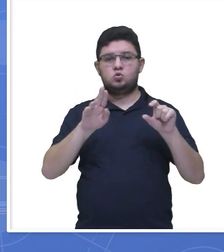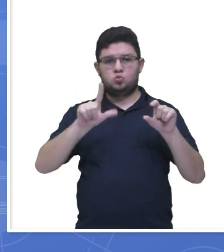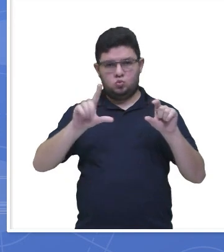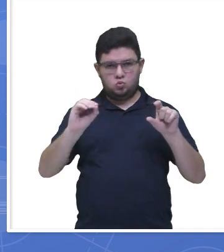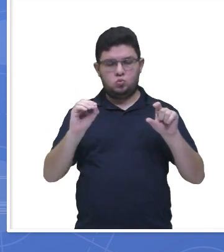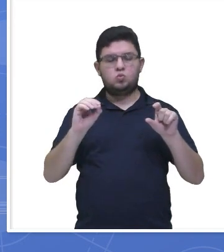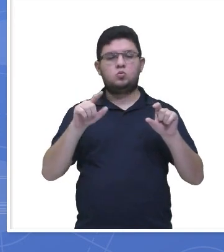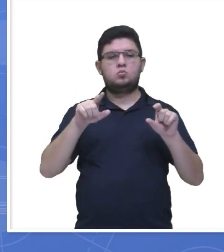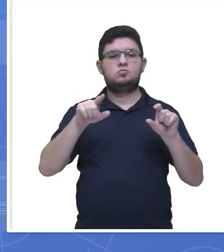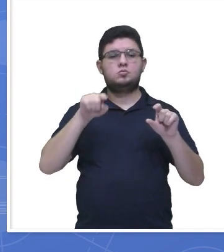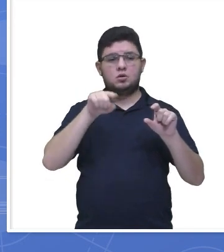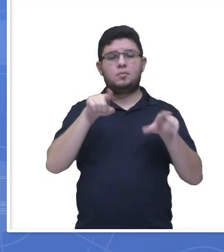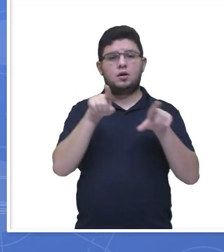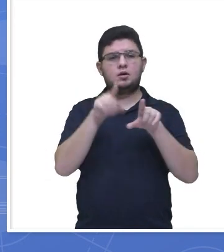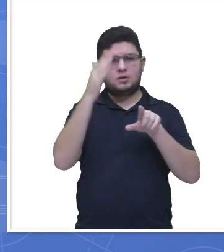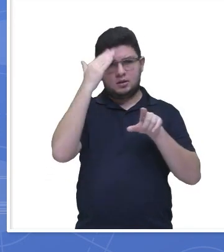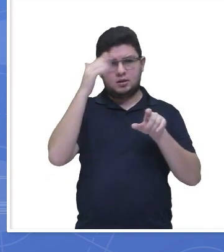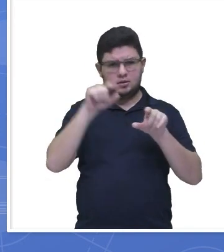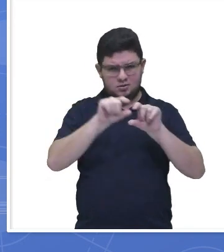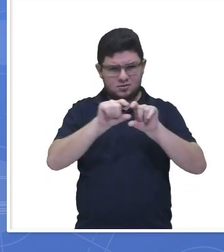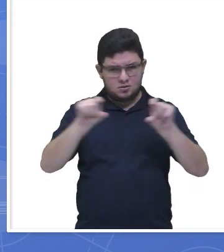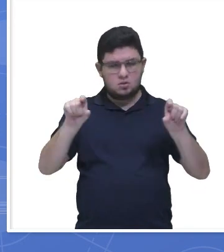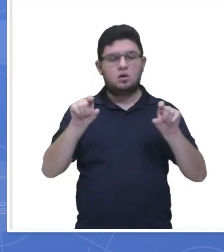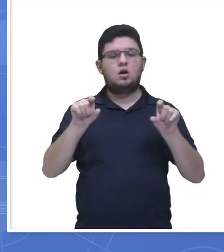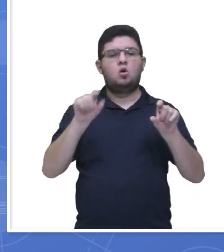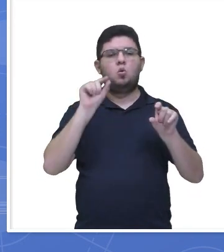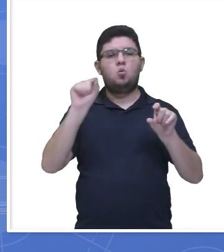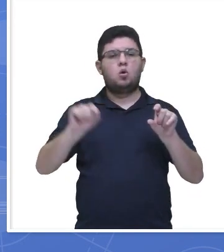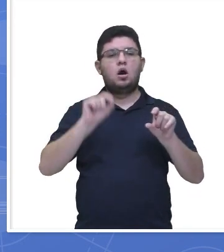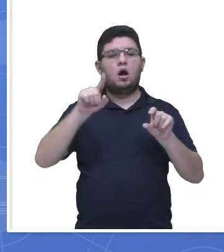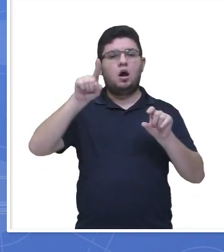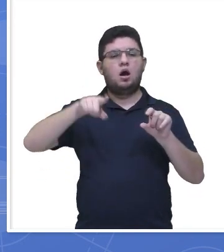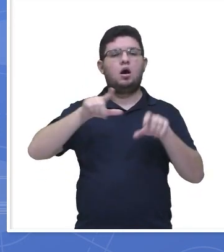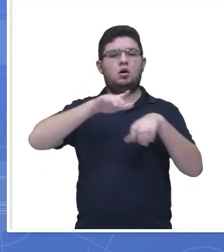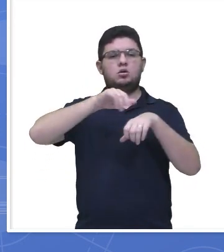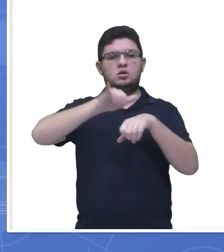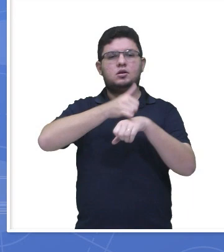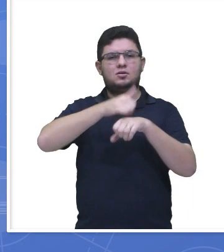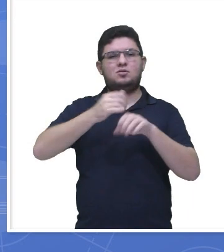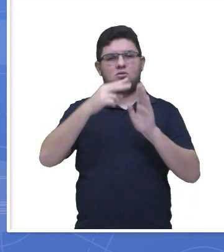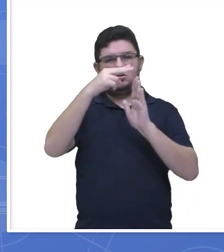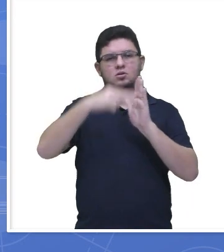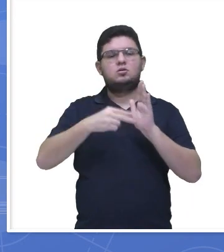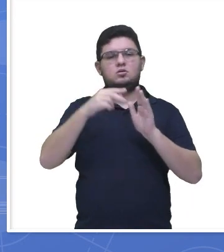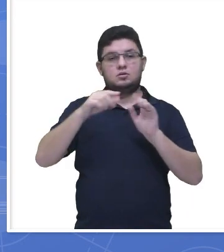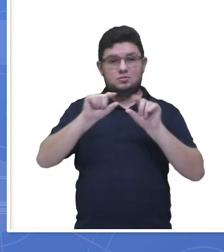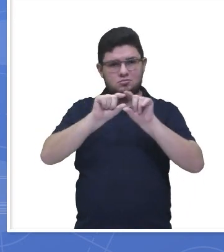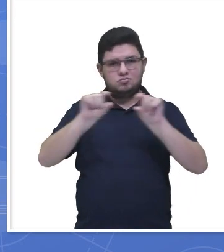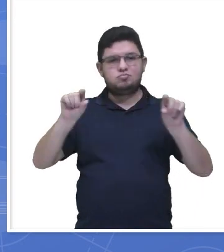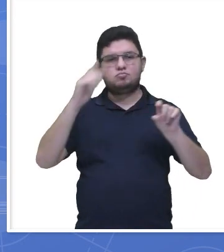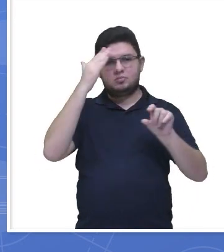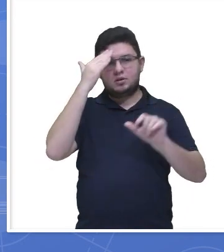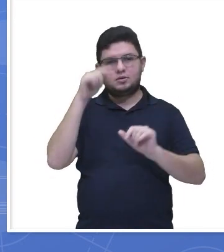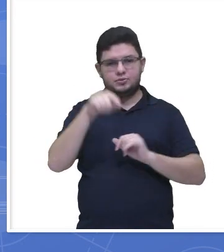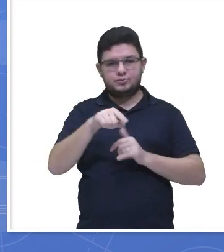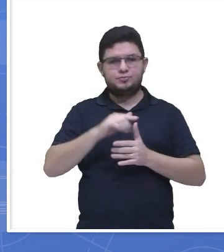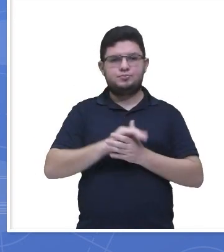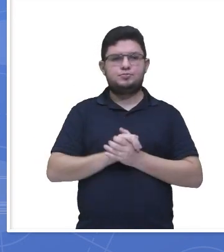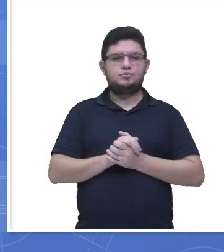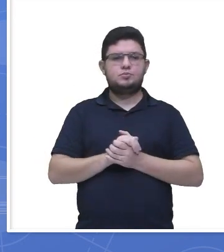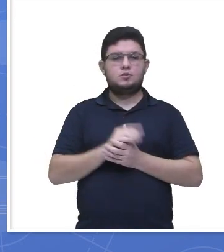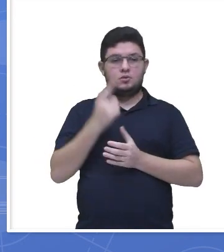né? Ele vai dar um resumo do que o texto vai tratar. Então, o que nós temos no texto? Changes observed in Earth's